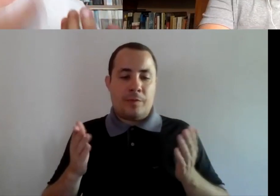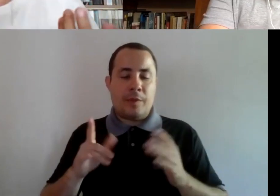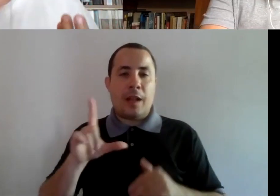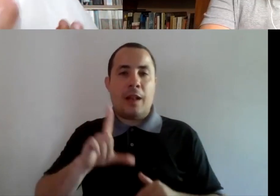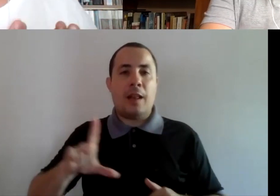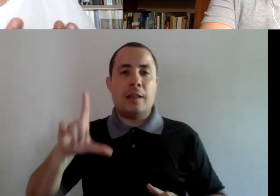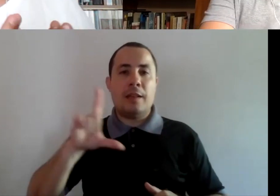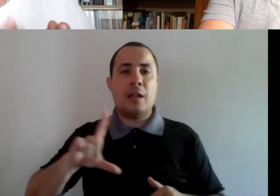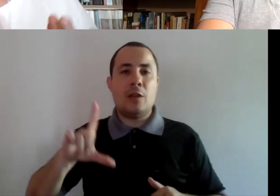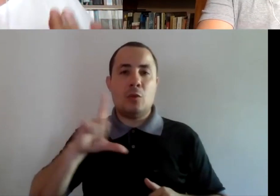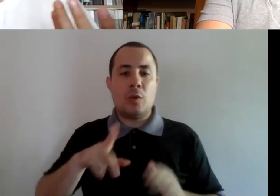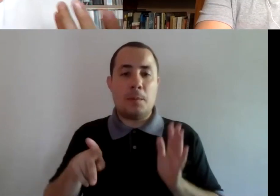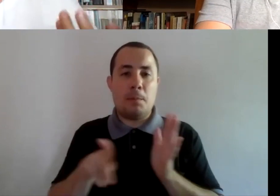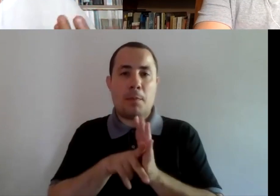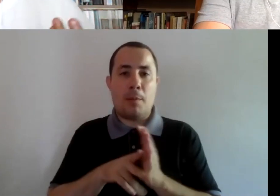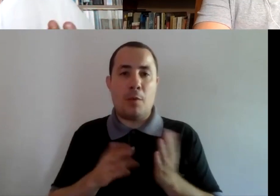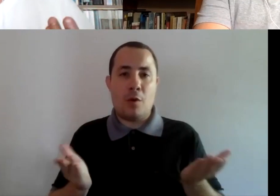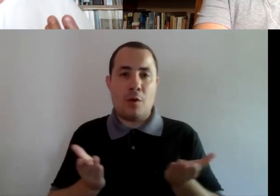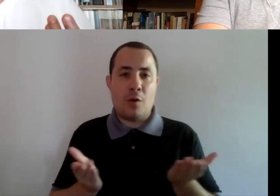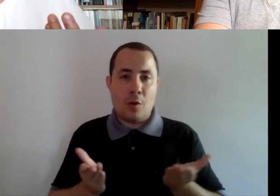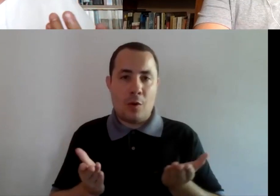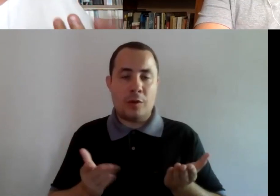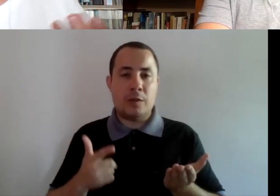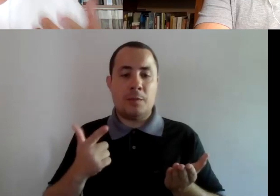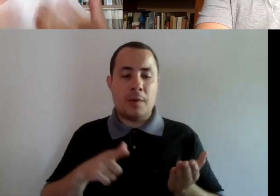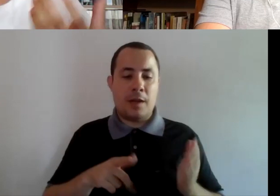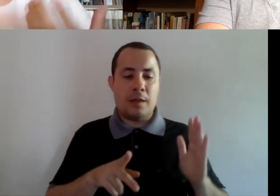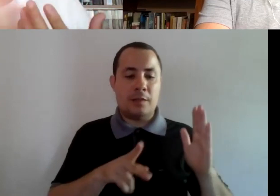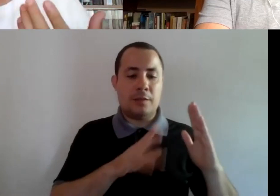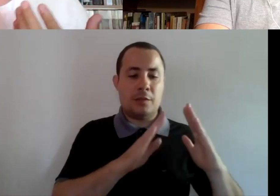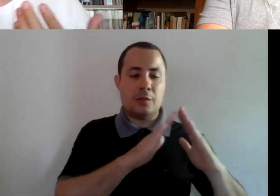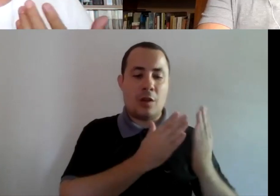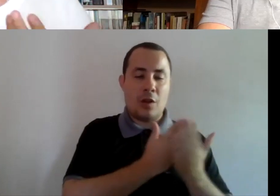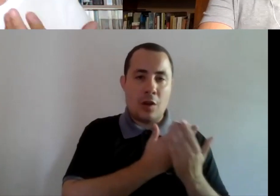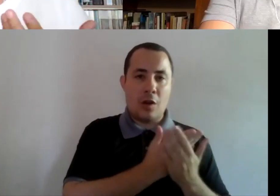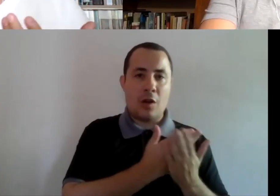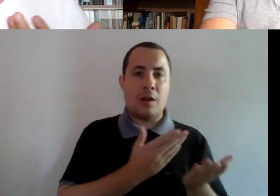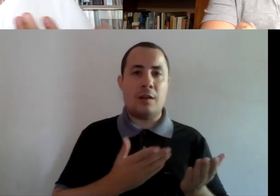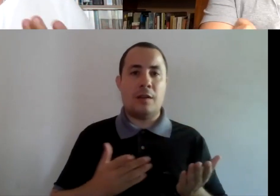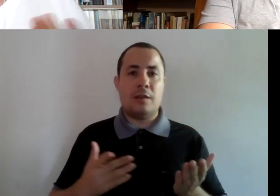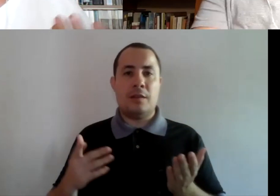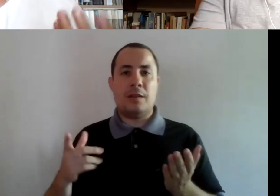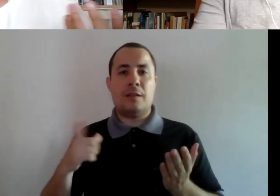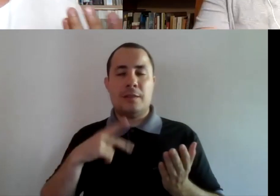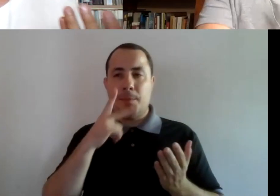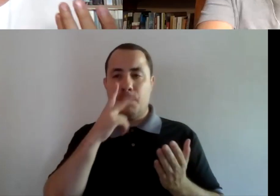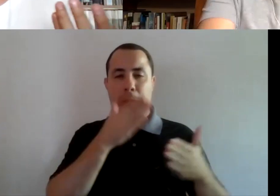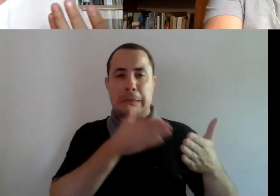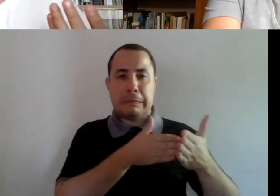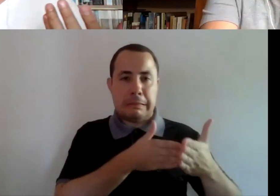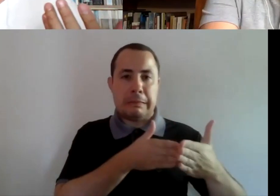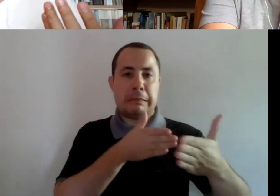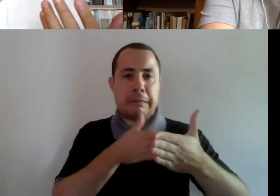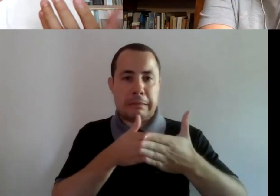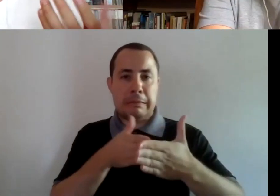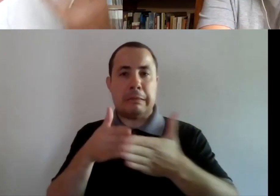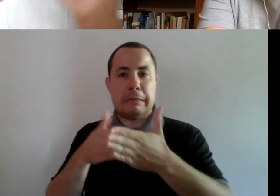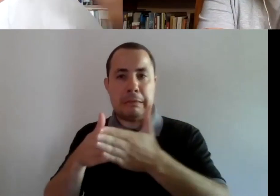contemporânea, o mundo da biblioteca e o mundo da escola, ele tem muitos abismos, muitas barreiras entre eles ainda,